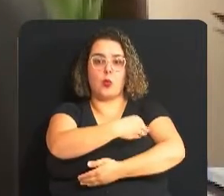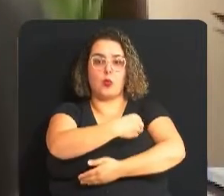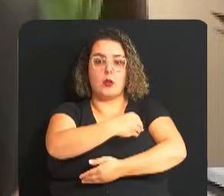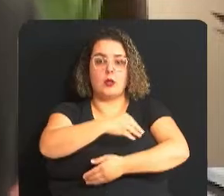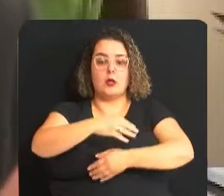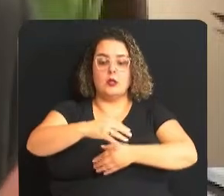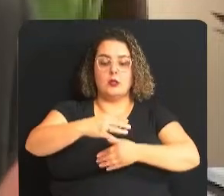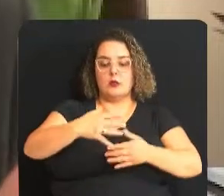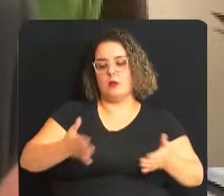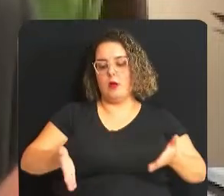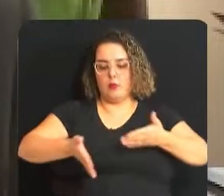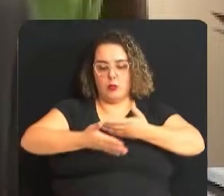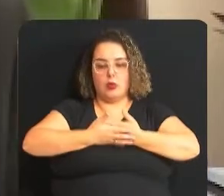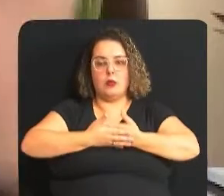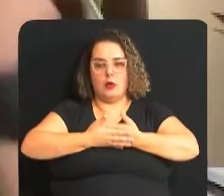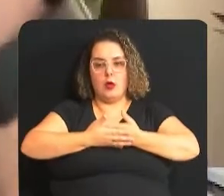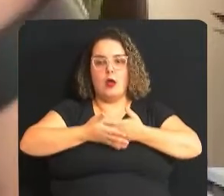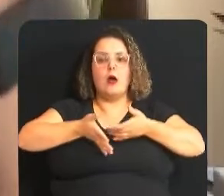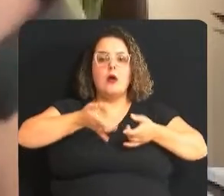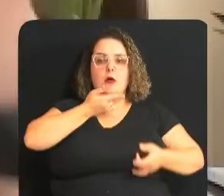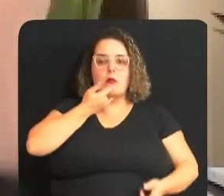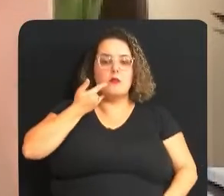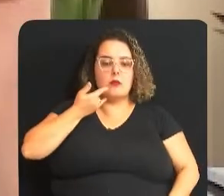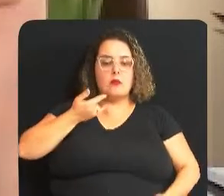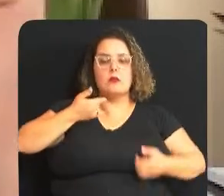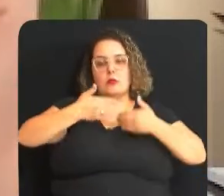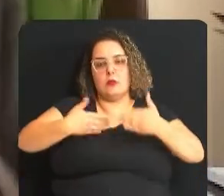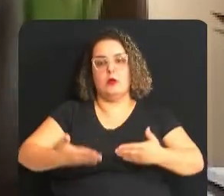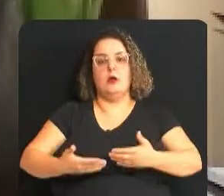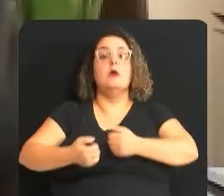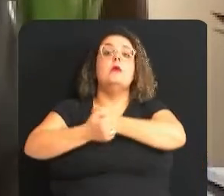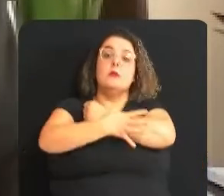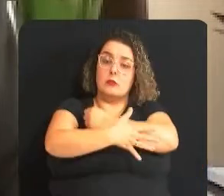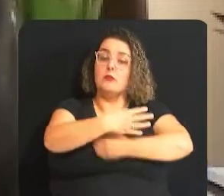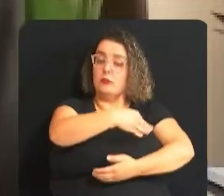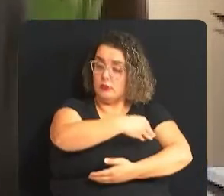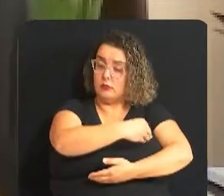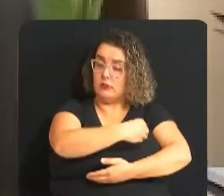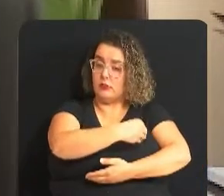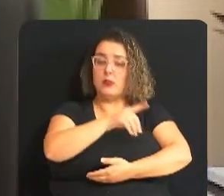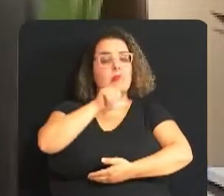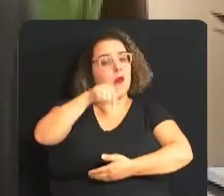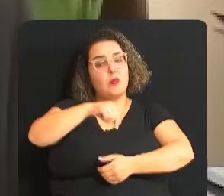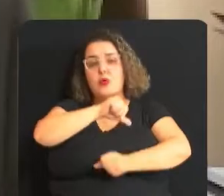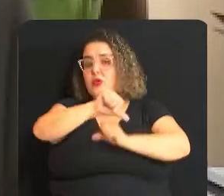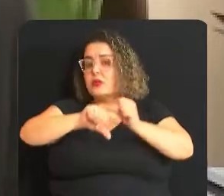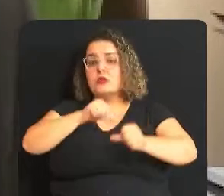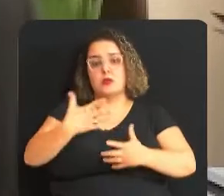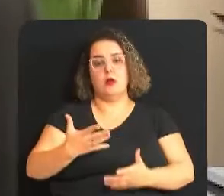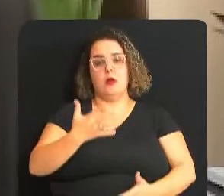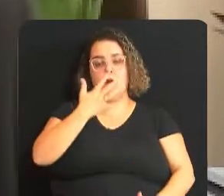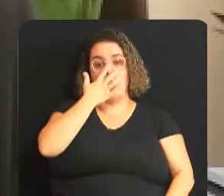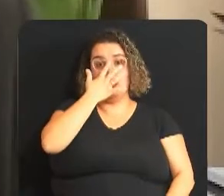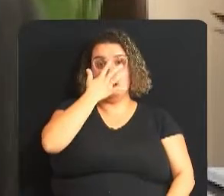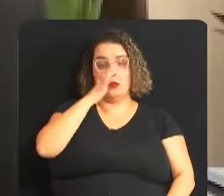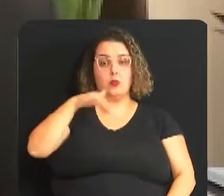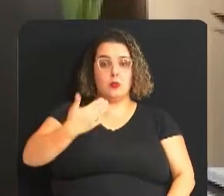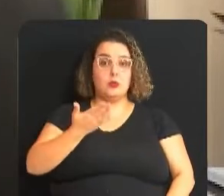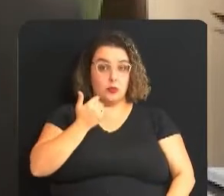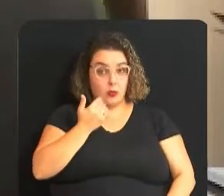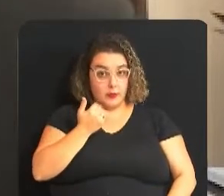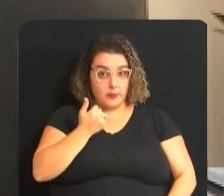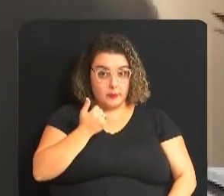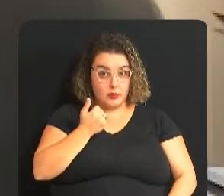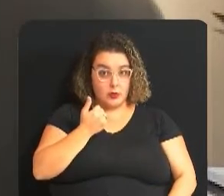fralda e vou dar de mamar. Não, espera dar de mamar, porque ele vai fazer cocô. Então, existe um reflexo. Quando a gente come,